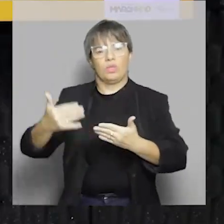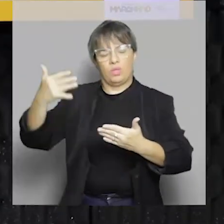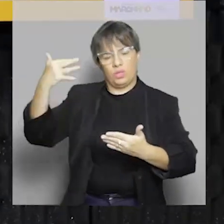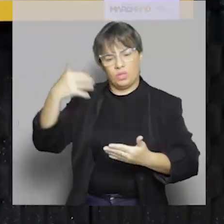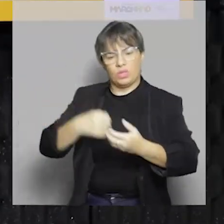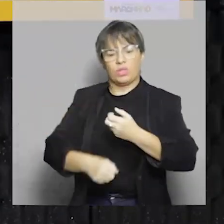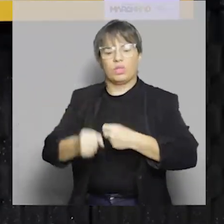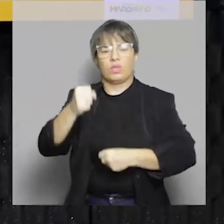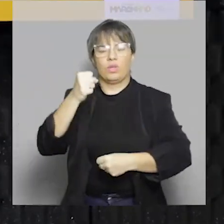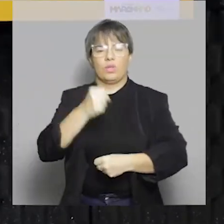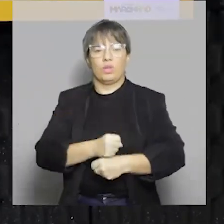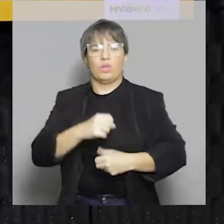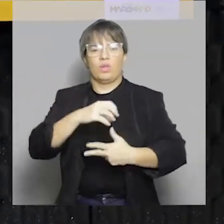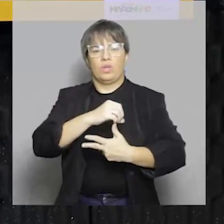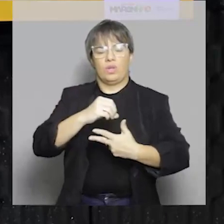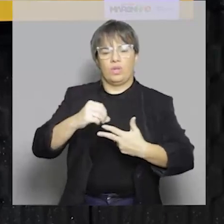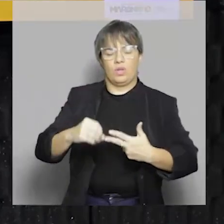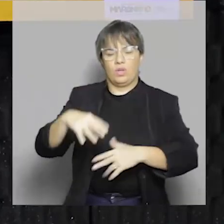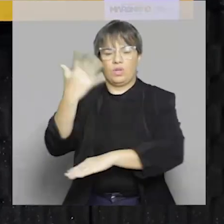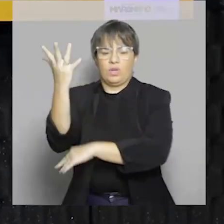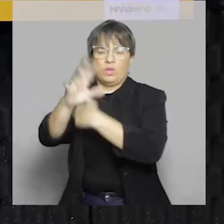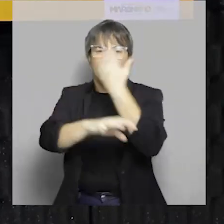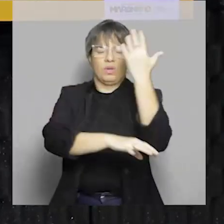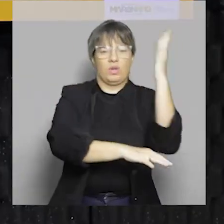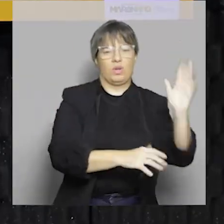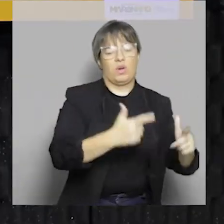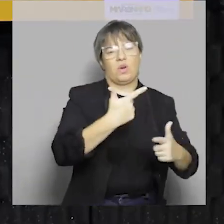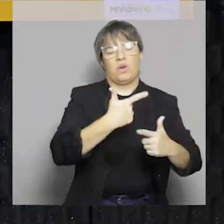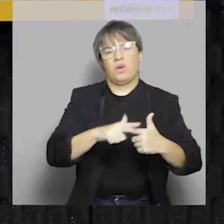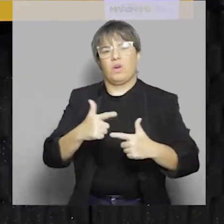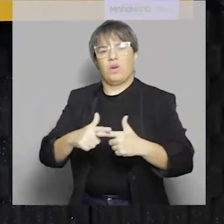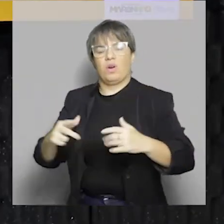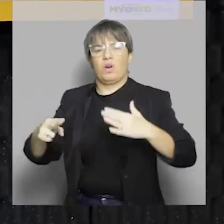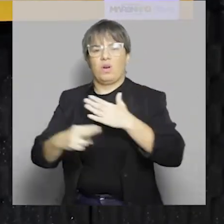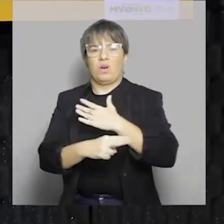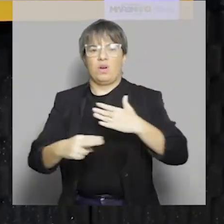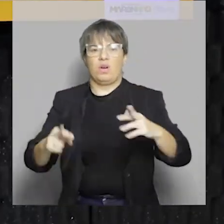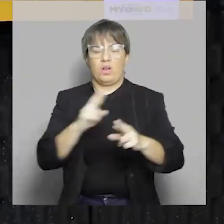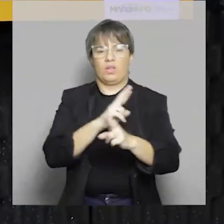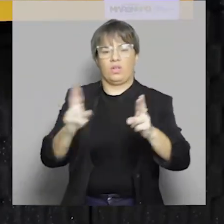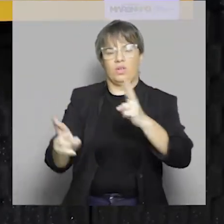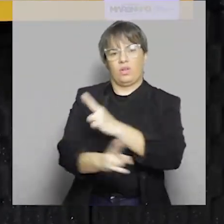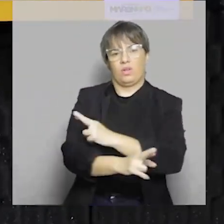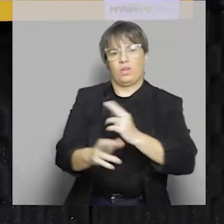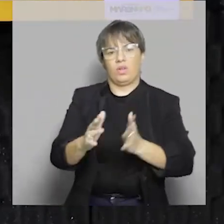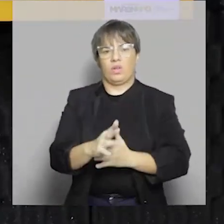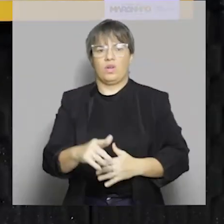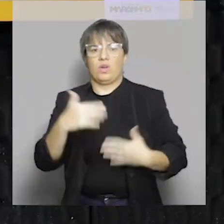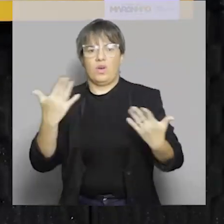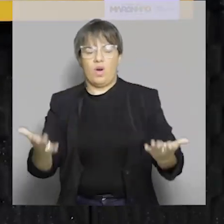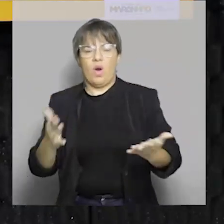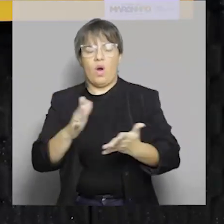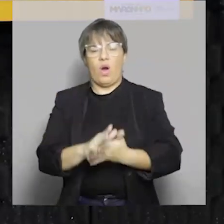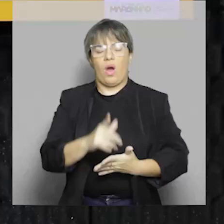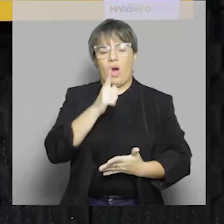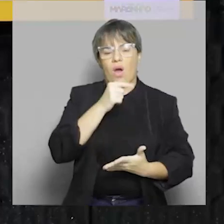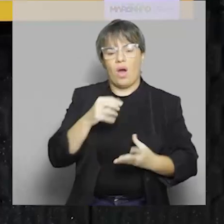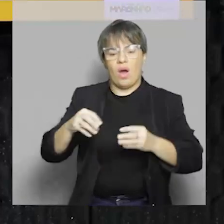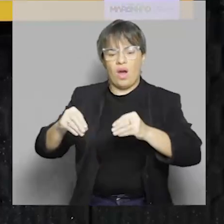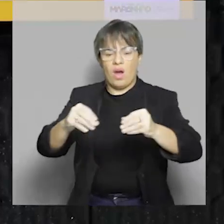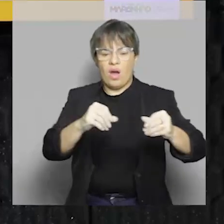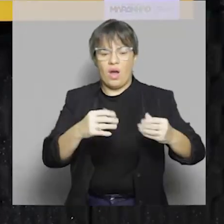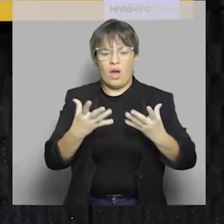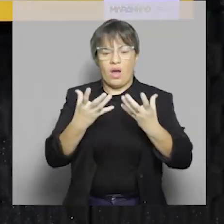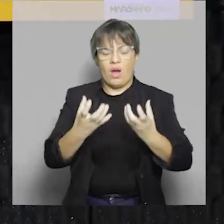muito de trabalhar questões ambientais, de problemas urbanos relativos à água, a impermeabilização do solo, ela